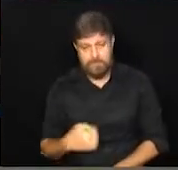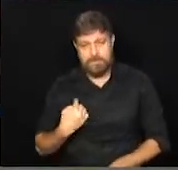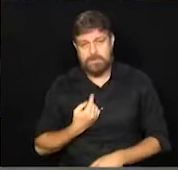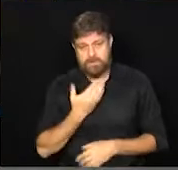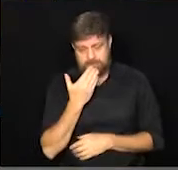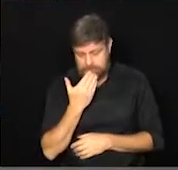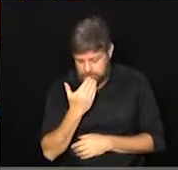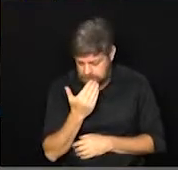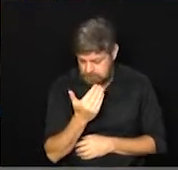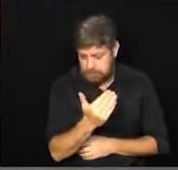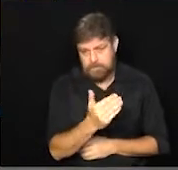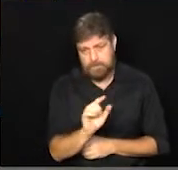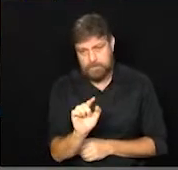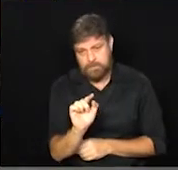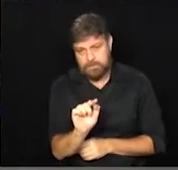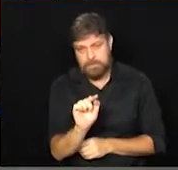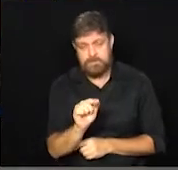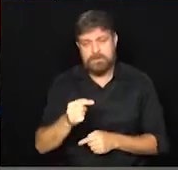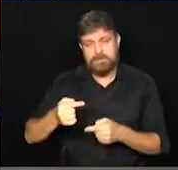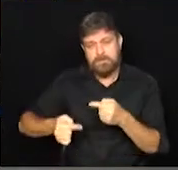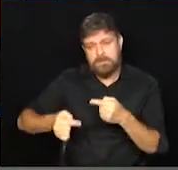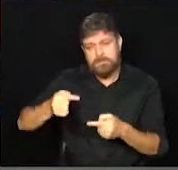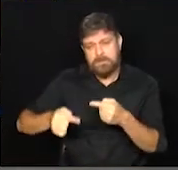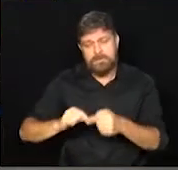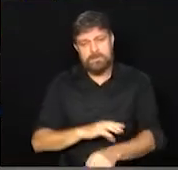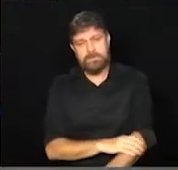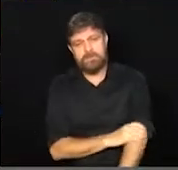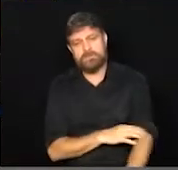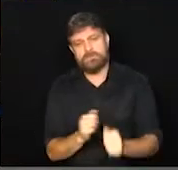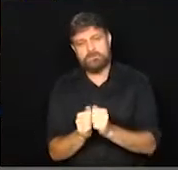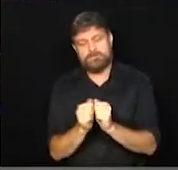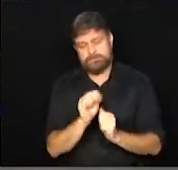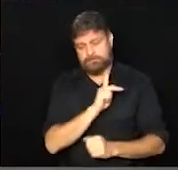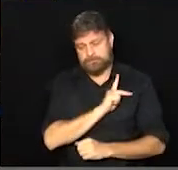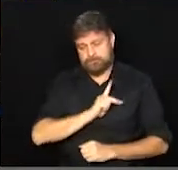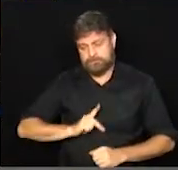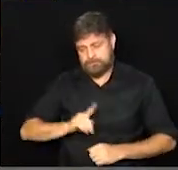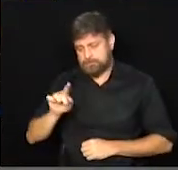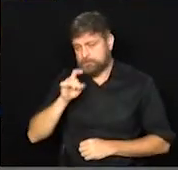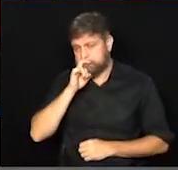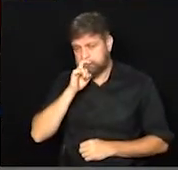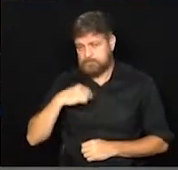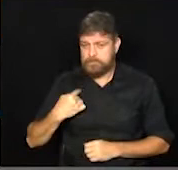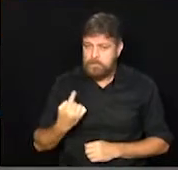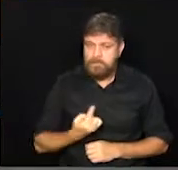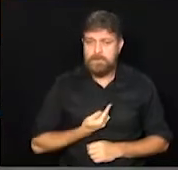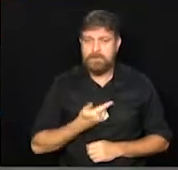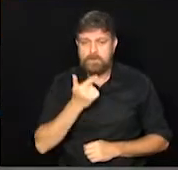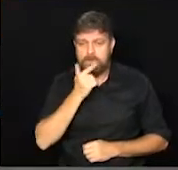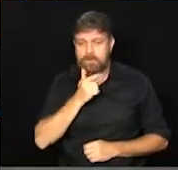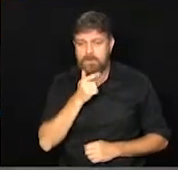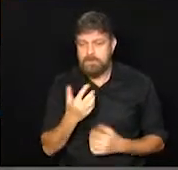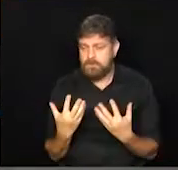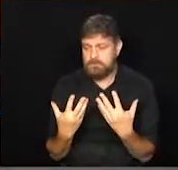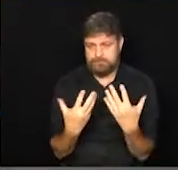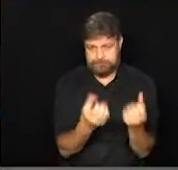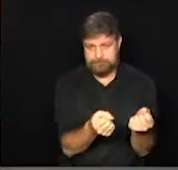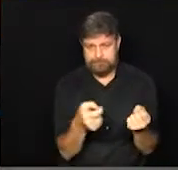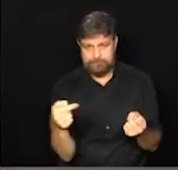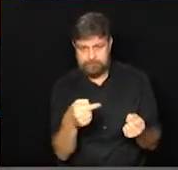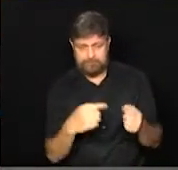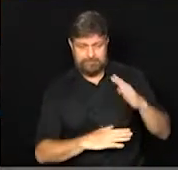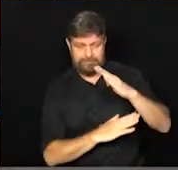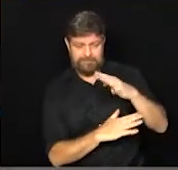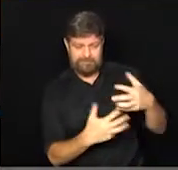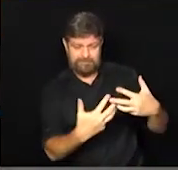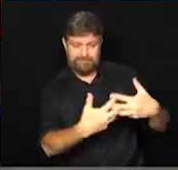solicitando, então, e estamos debatendo e dialogando com a presidência para que, sim, a gente possa incorporar aqui no funcionamento da